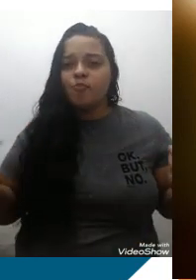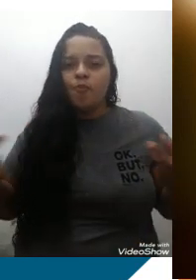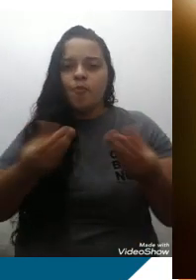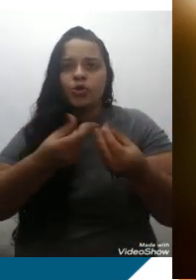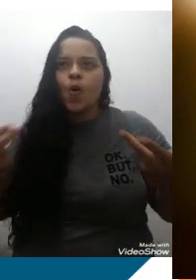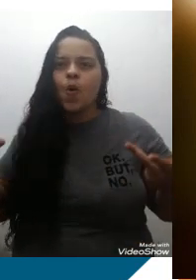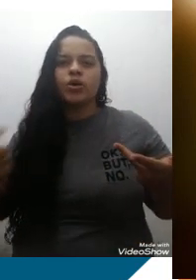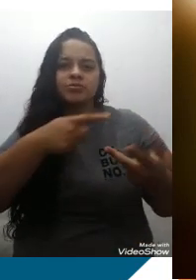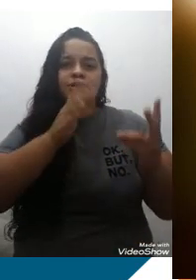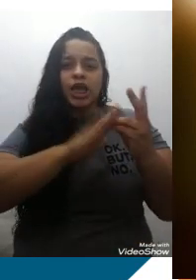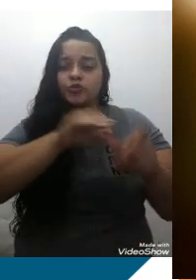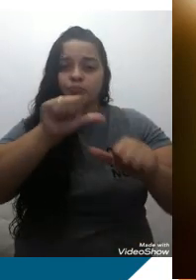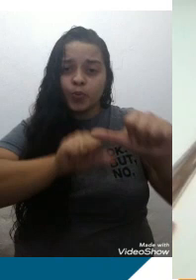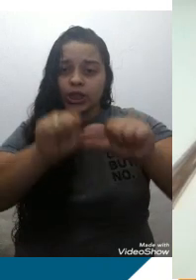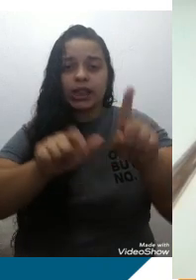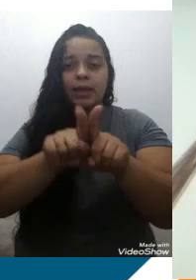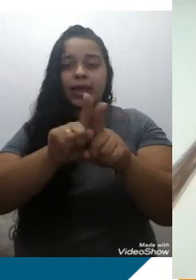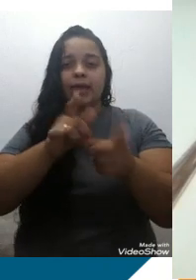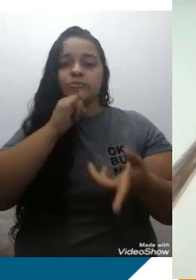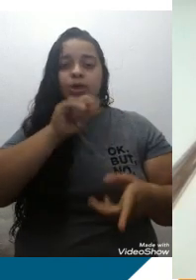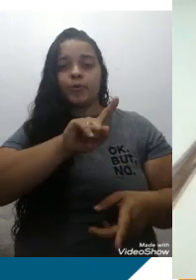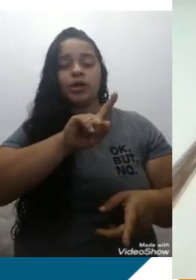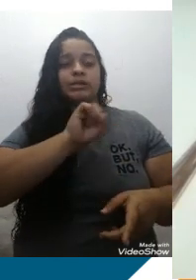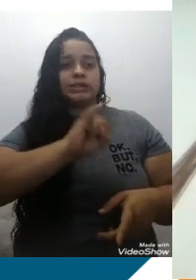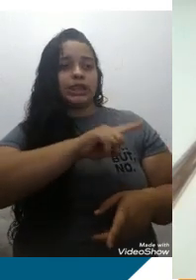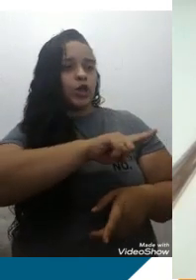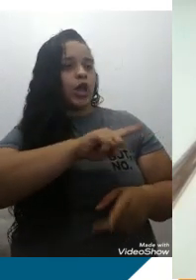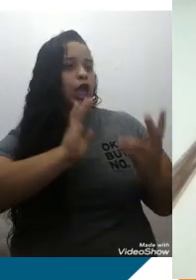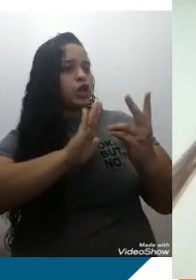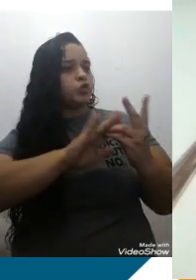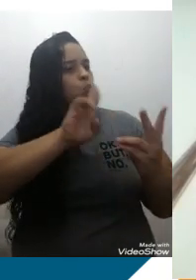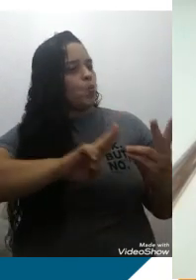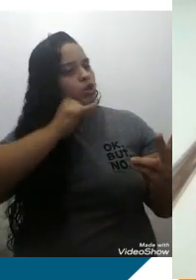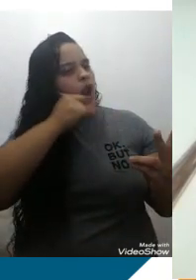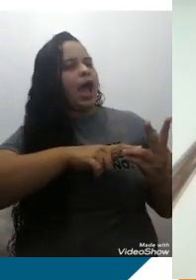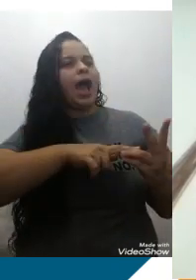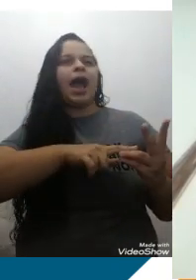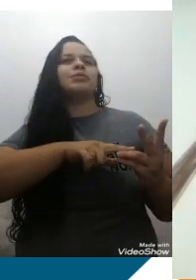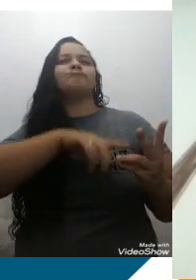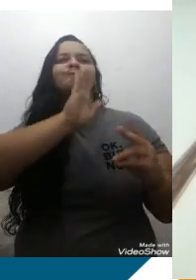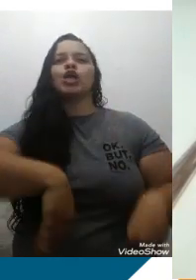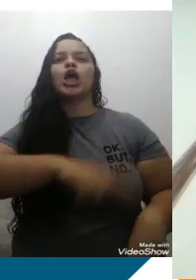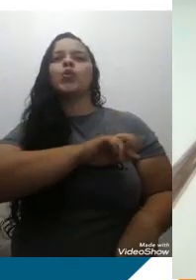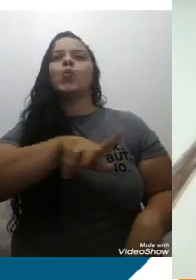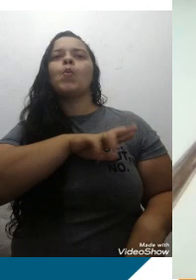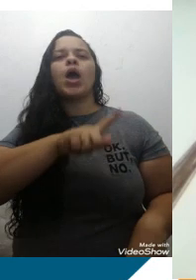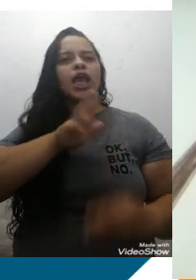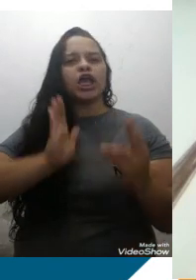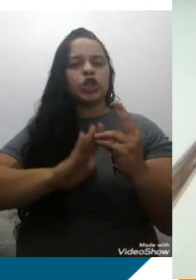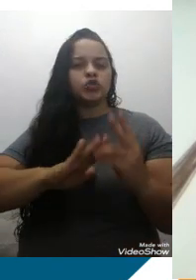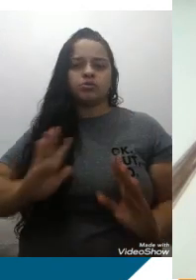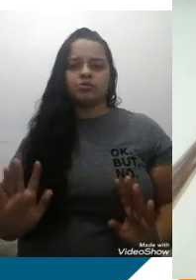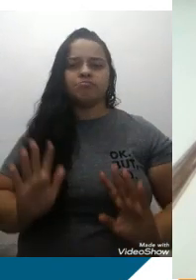adotaram elementos da nossa cultura, o uso do celular, por exemplo, deixaram de ser índios. Ora, alguém vive no Brasil como se vivia lá